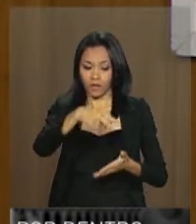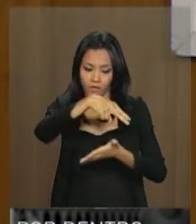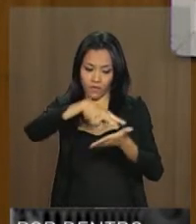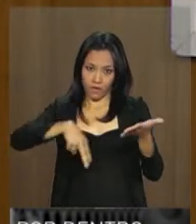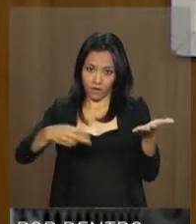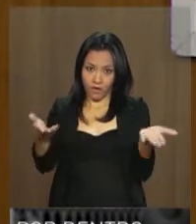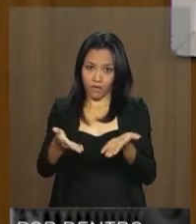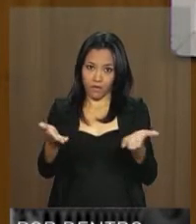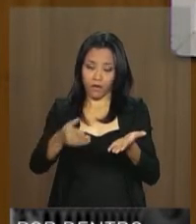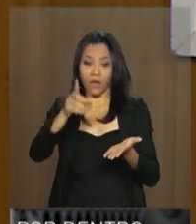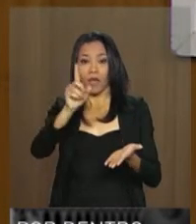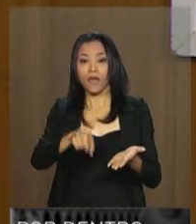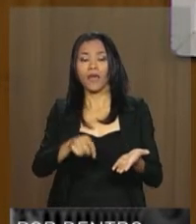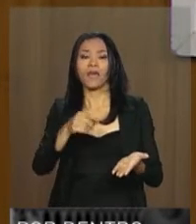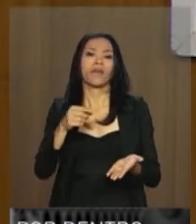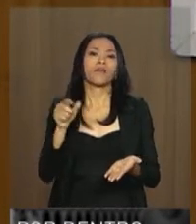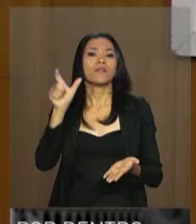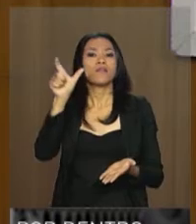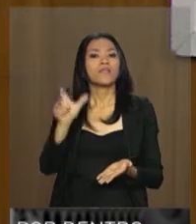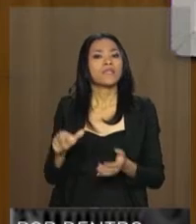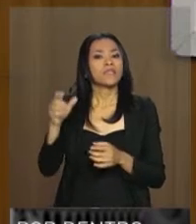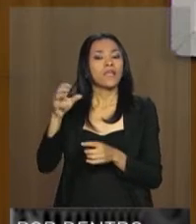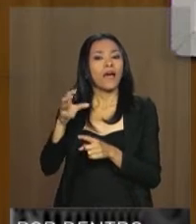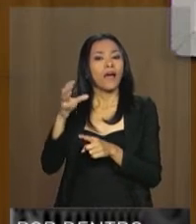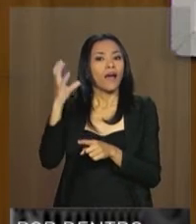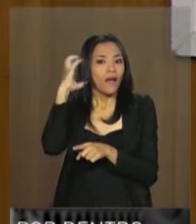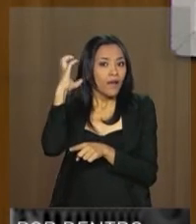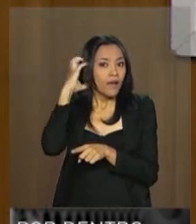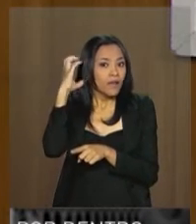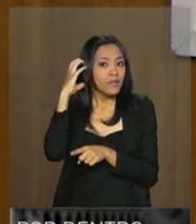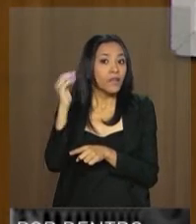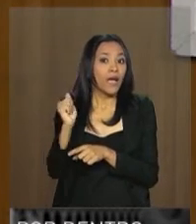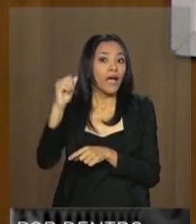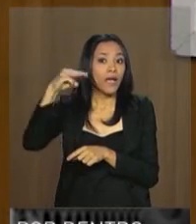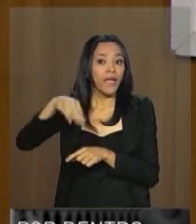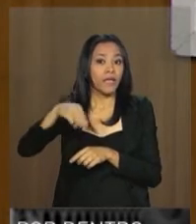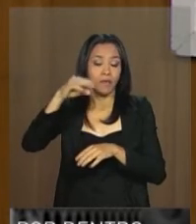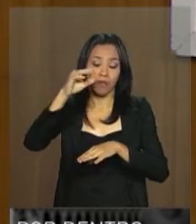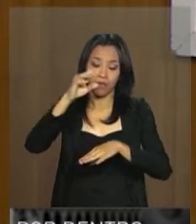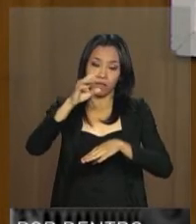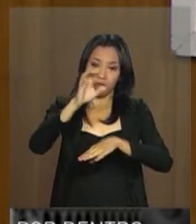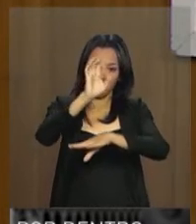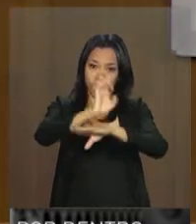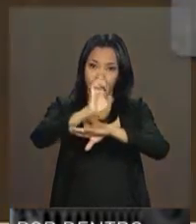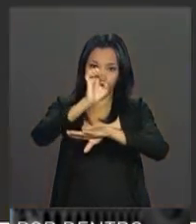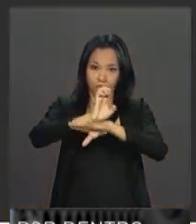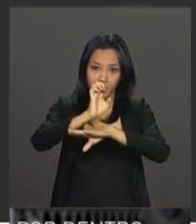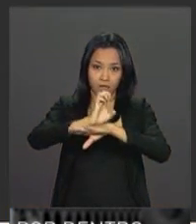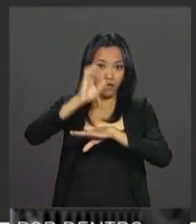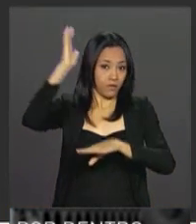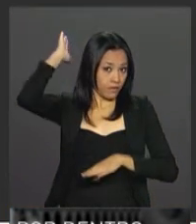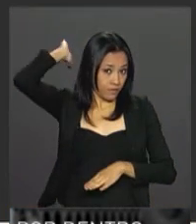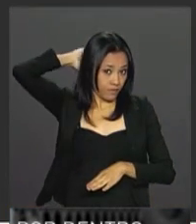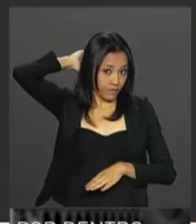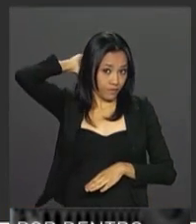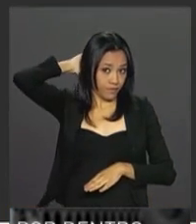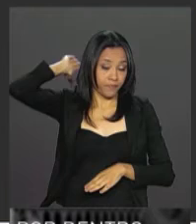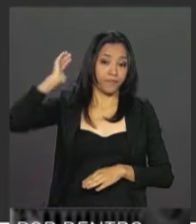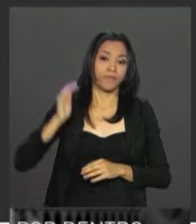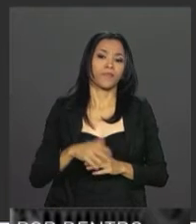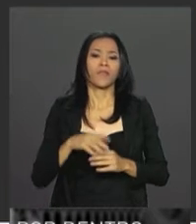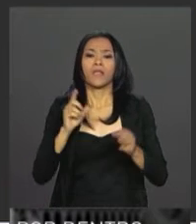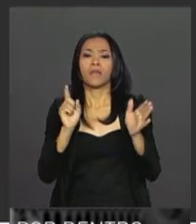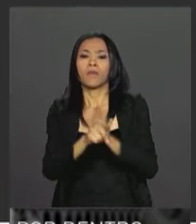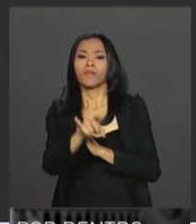é do dimmy night da rádio marajoara amd belém no pará ele quer saber o seguinte com o trabalho intermitente